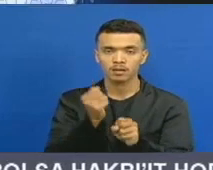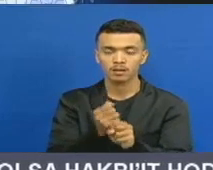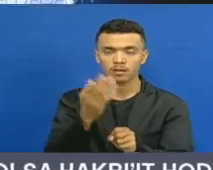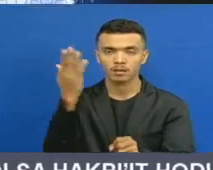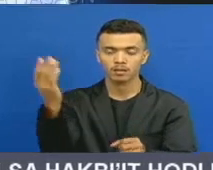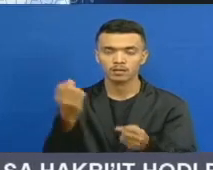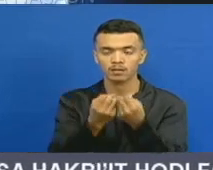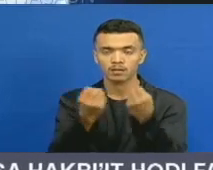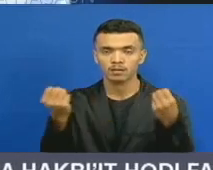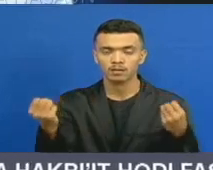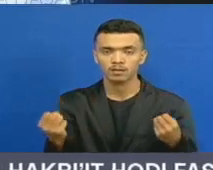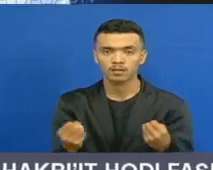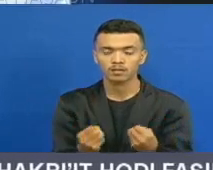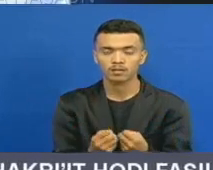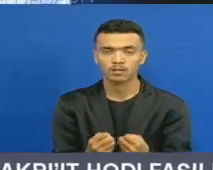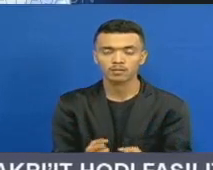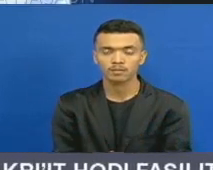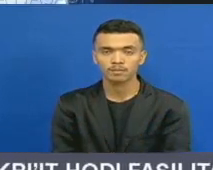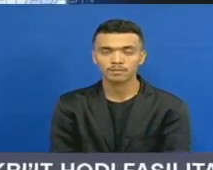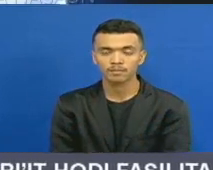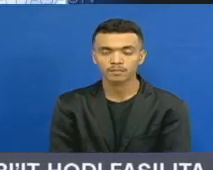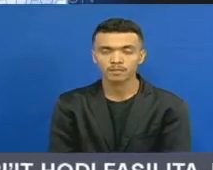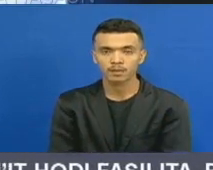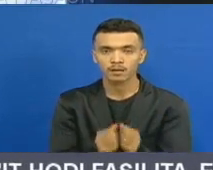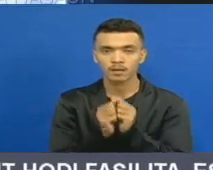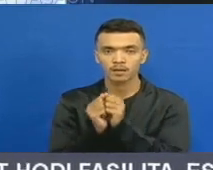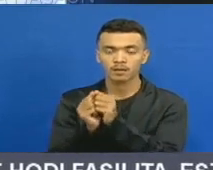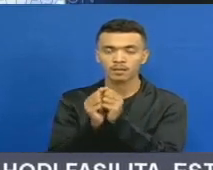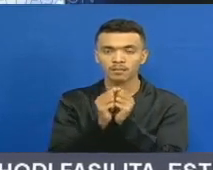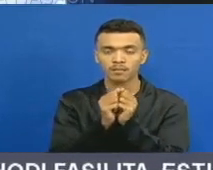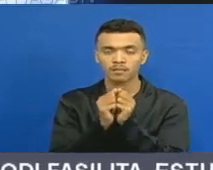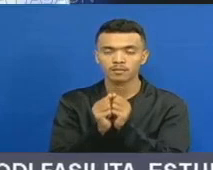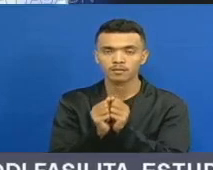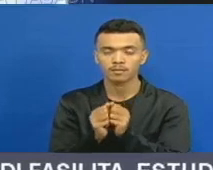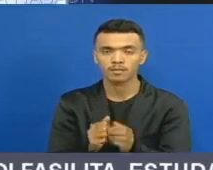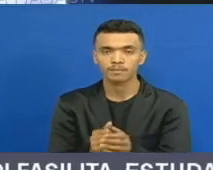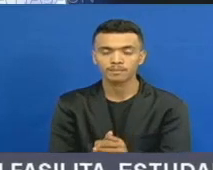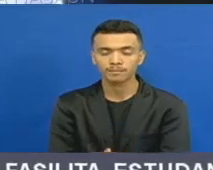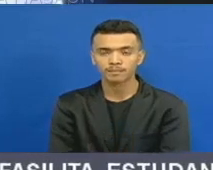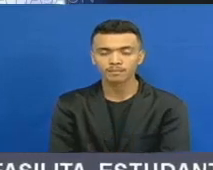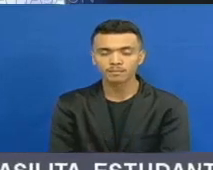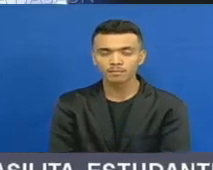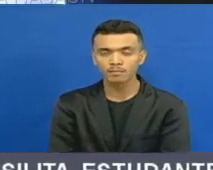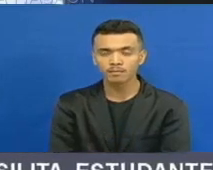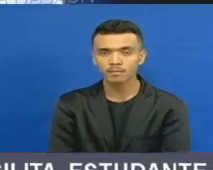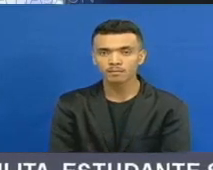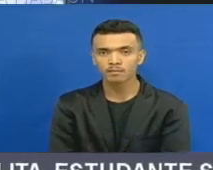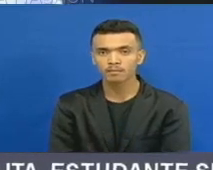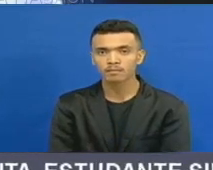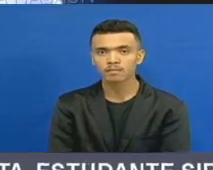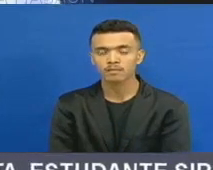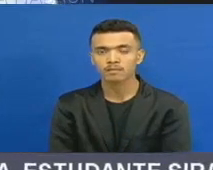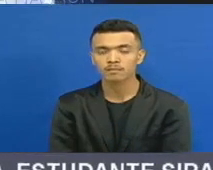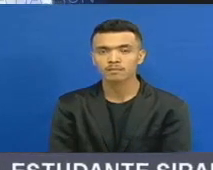açúcar lá o lara, açúcar talento, a muito total área de 10 hectare, e hoje está para halo simbolicamente, área os parte